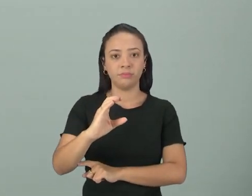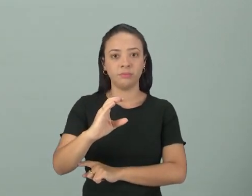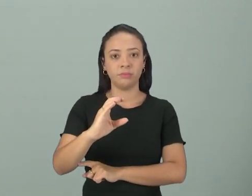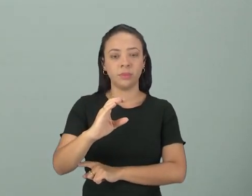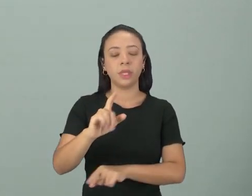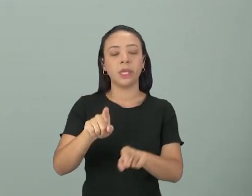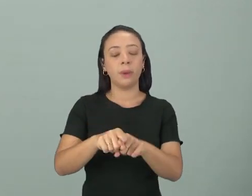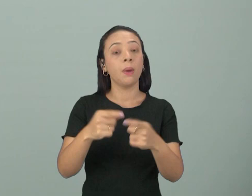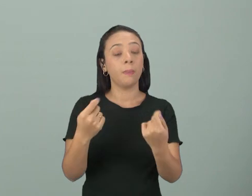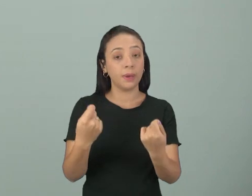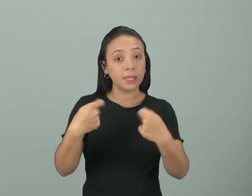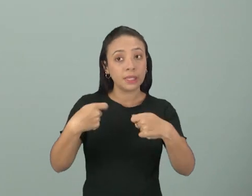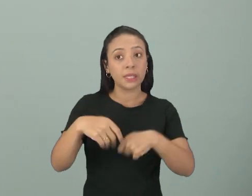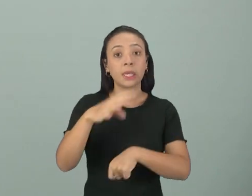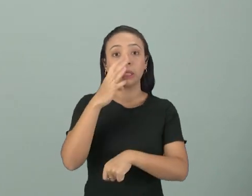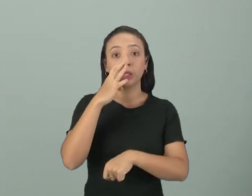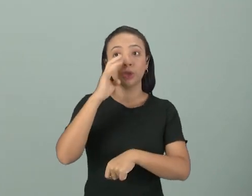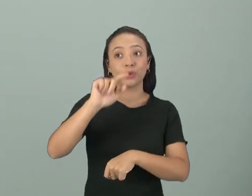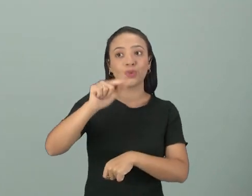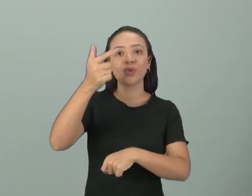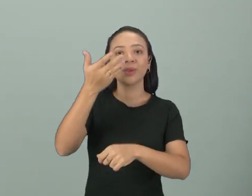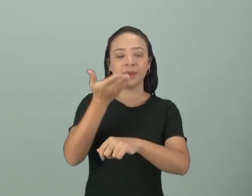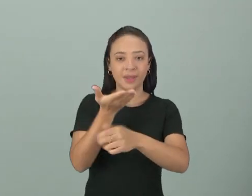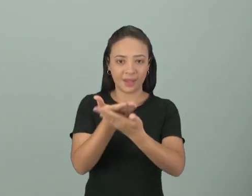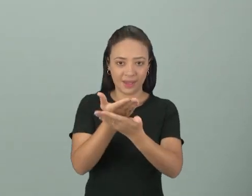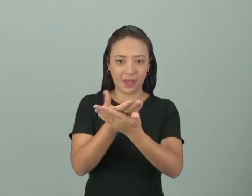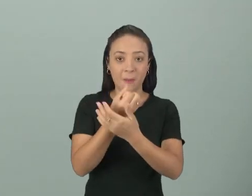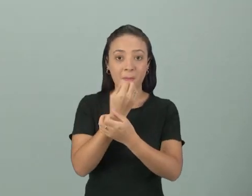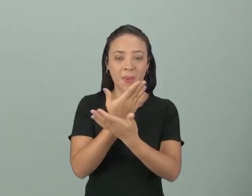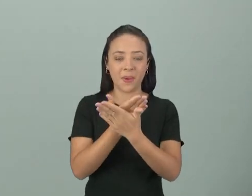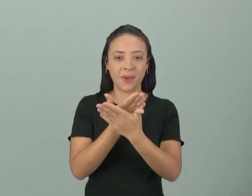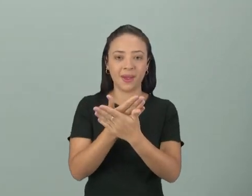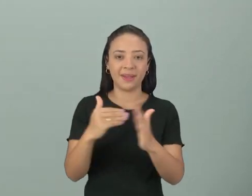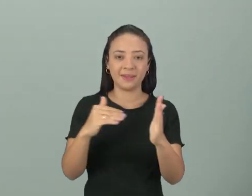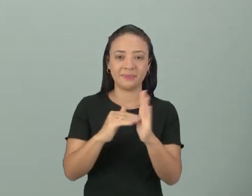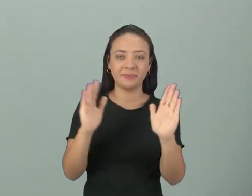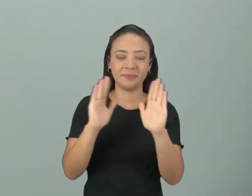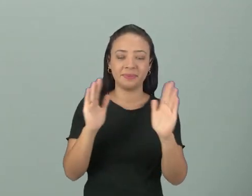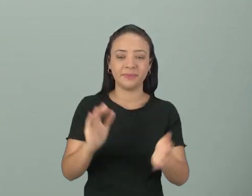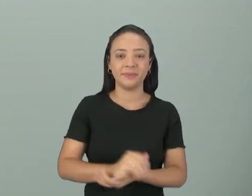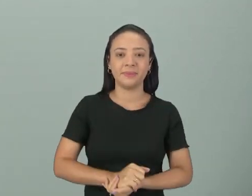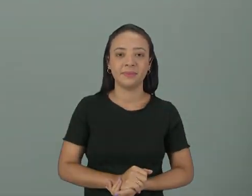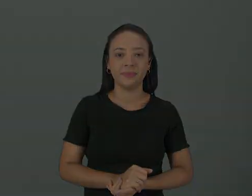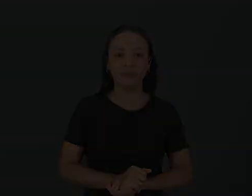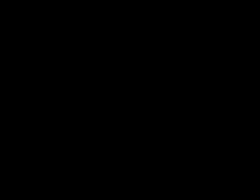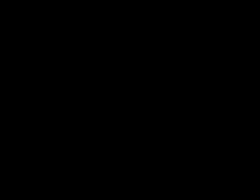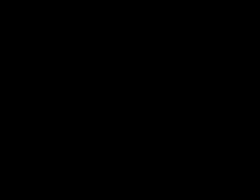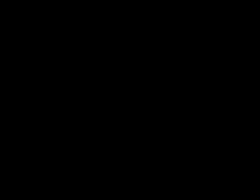deixe também de assistir as nossas próximas aulas. Bons estudos e até a próxima!